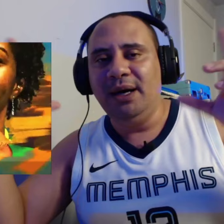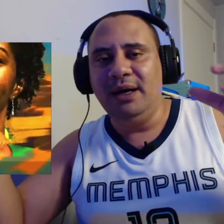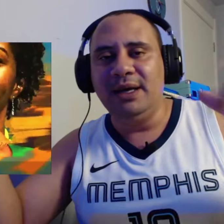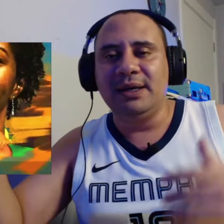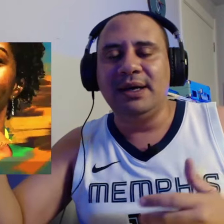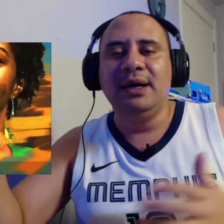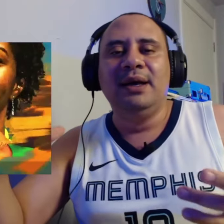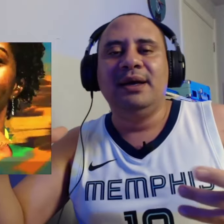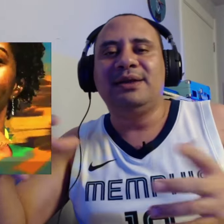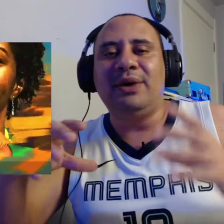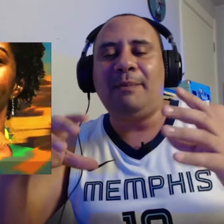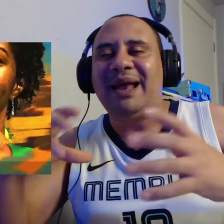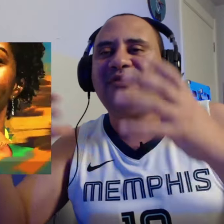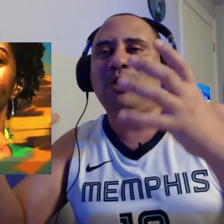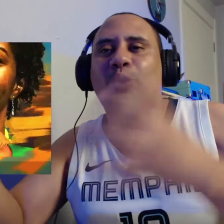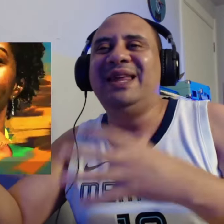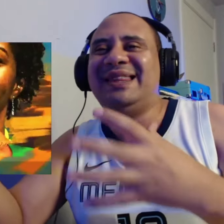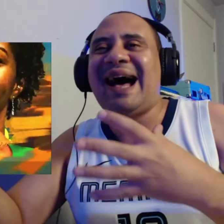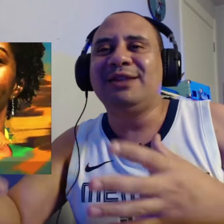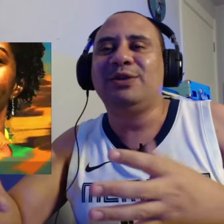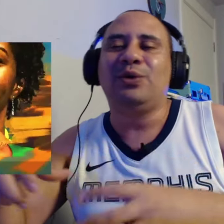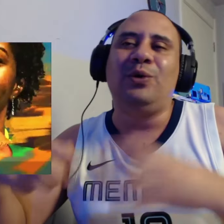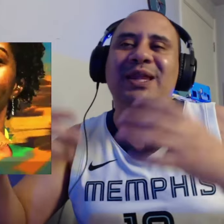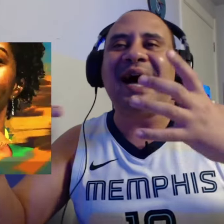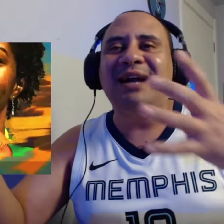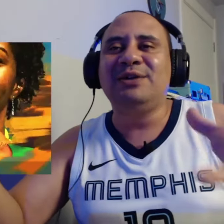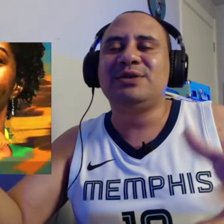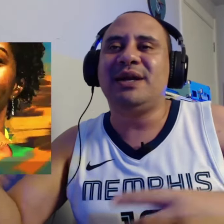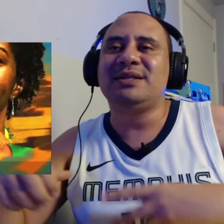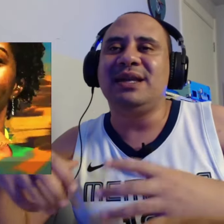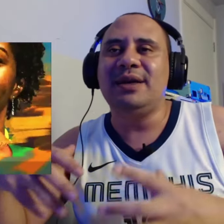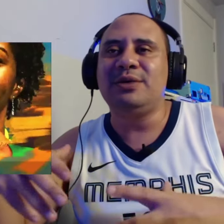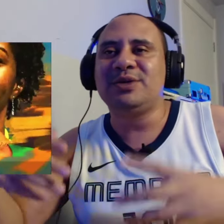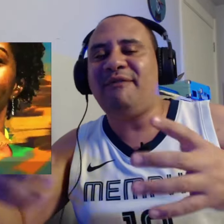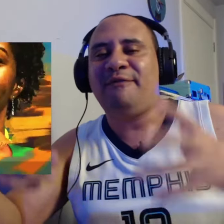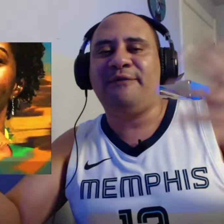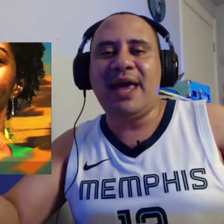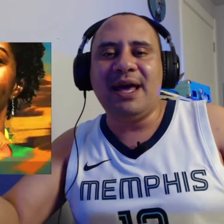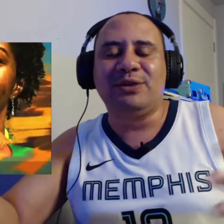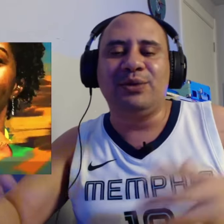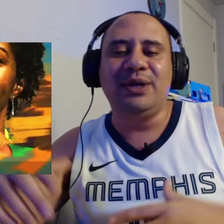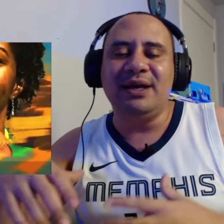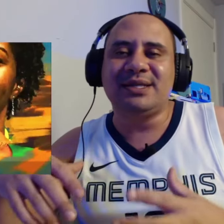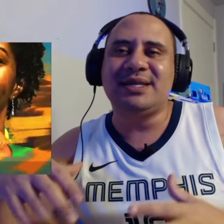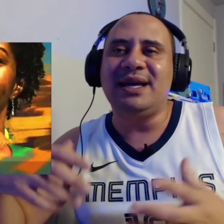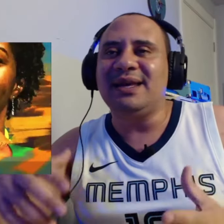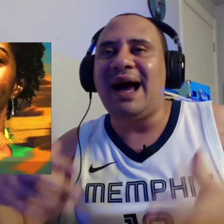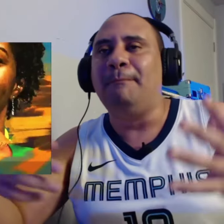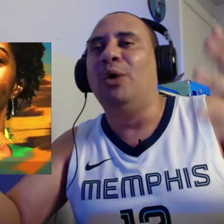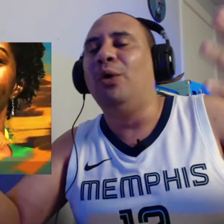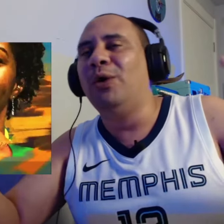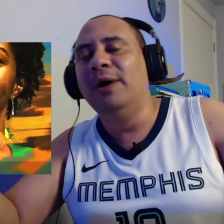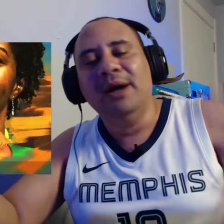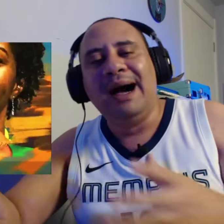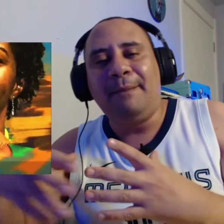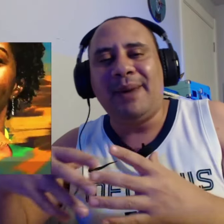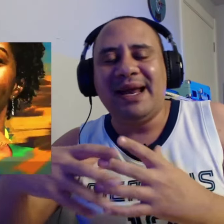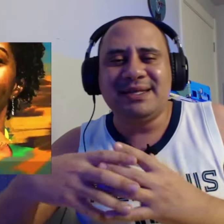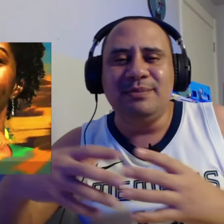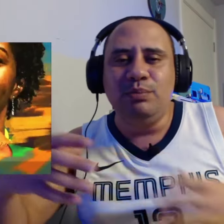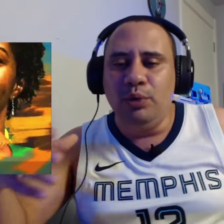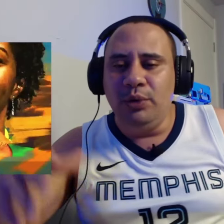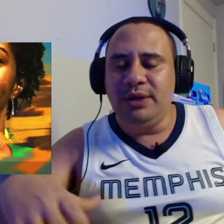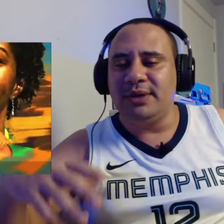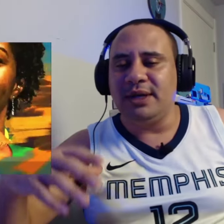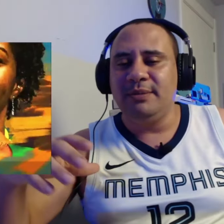dela mãe, né, então a palavra cuidado, cuidar dos brasileiros, afeto e etc, amor,